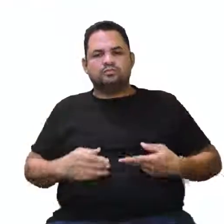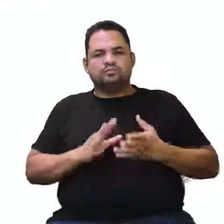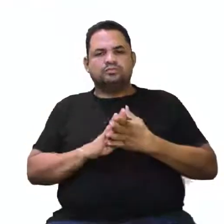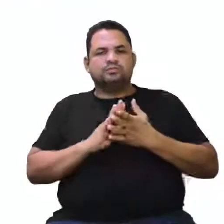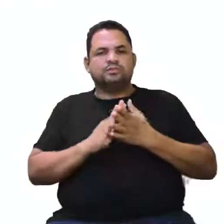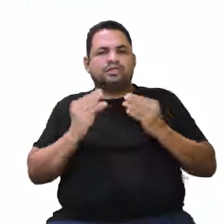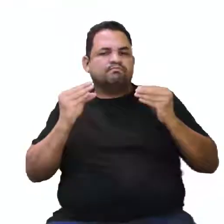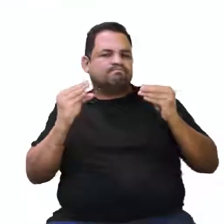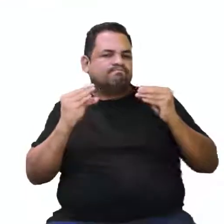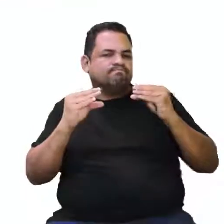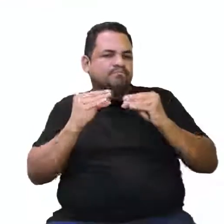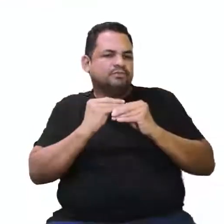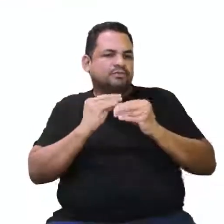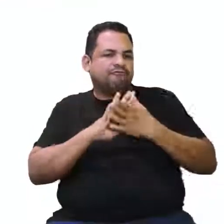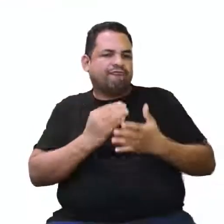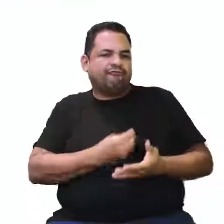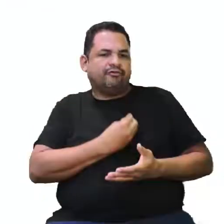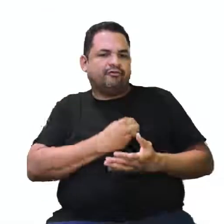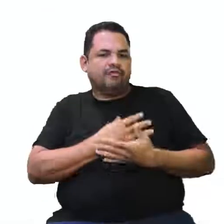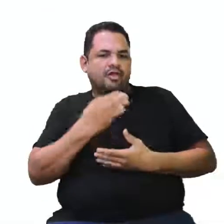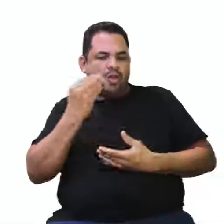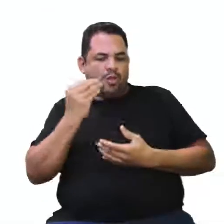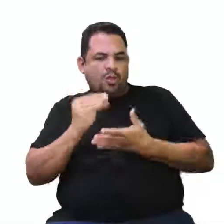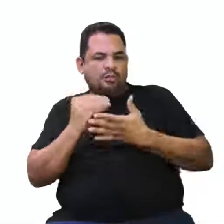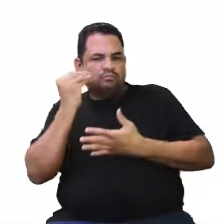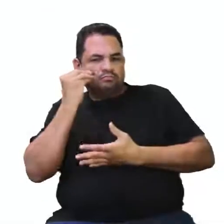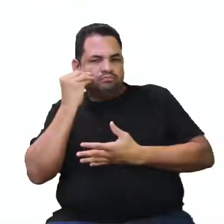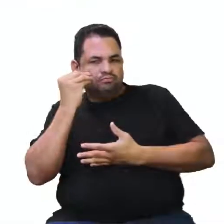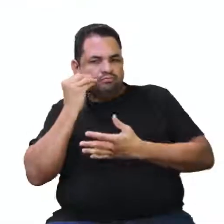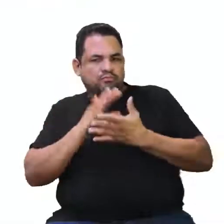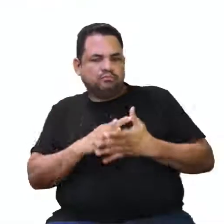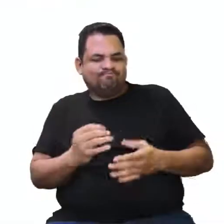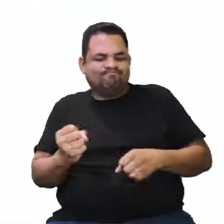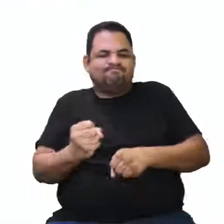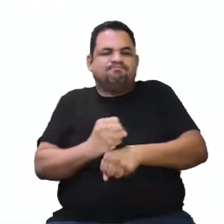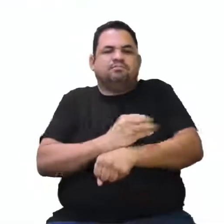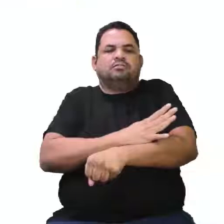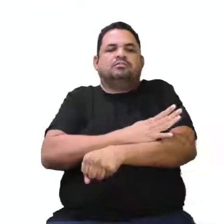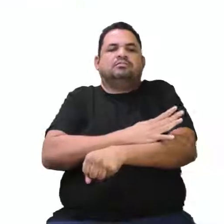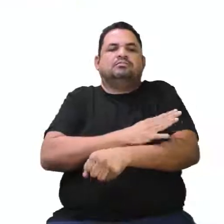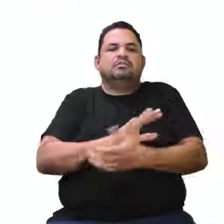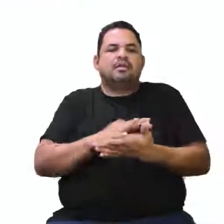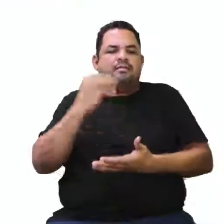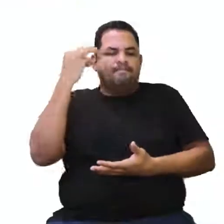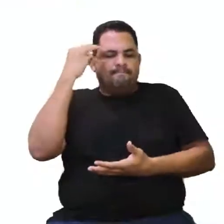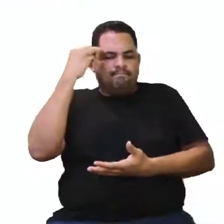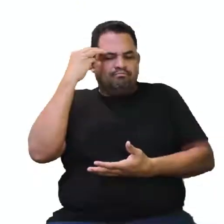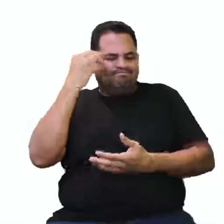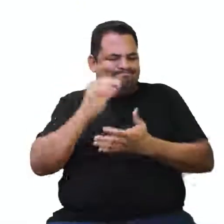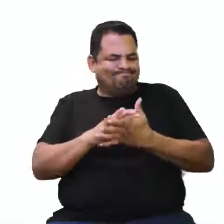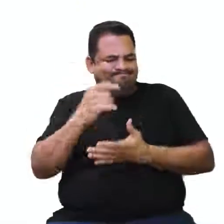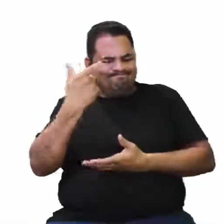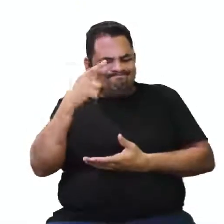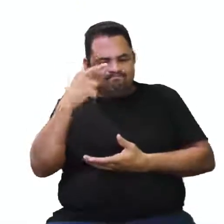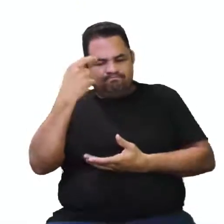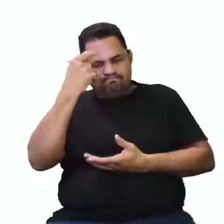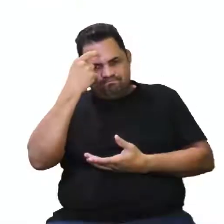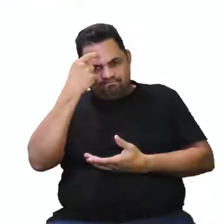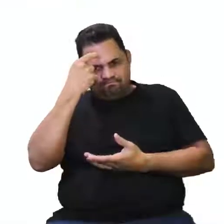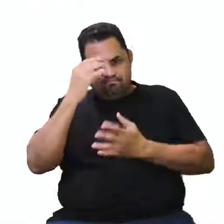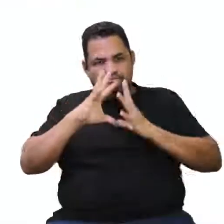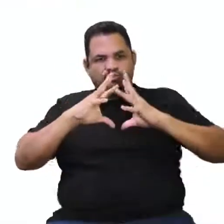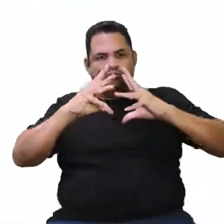corpo é a síntese viva de nossas experiências emocionais e é a memória inconsciente